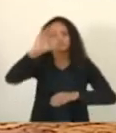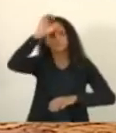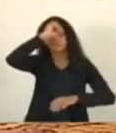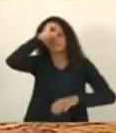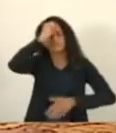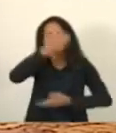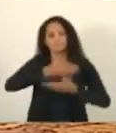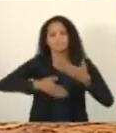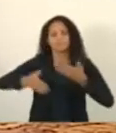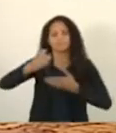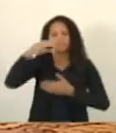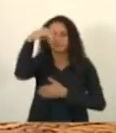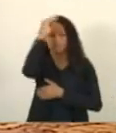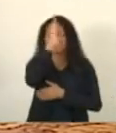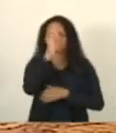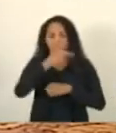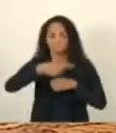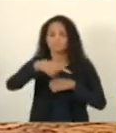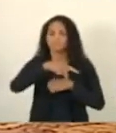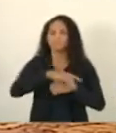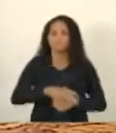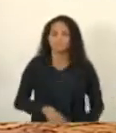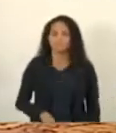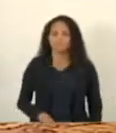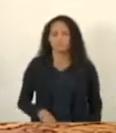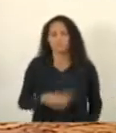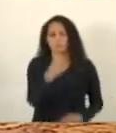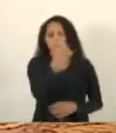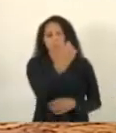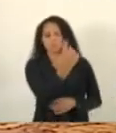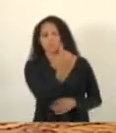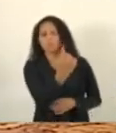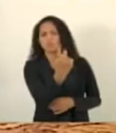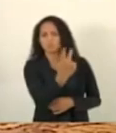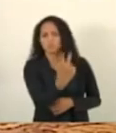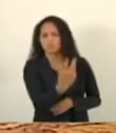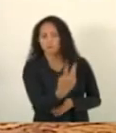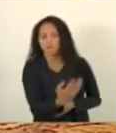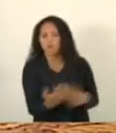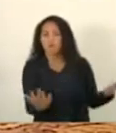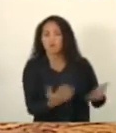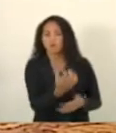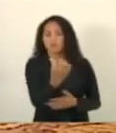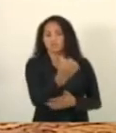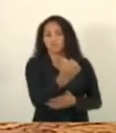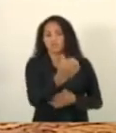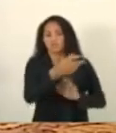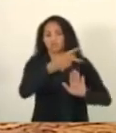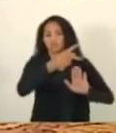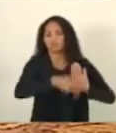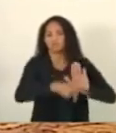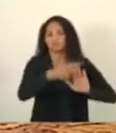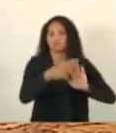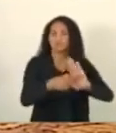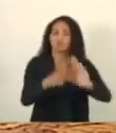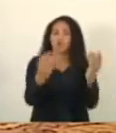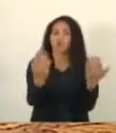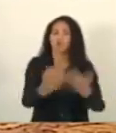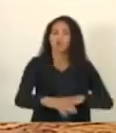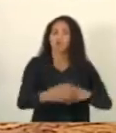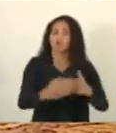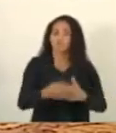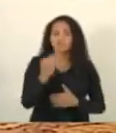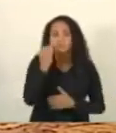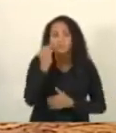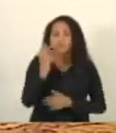no país. A sexta edição do concurso visa apontar caminhos para os atuais